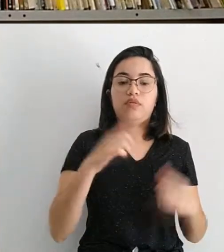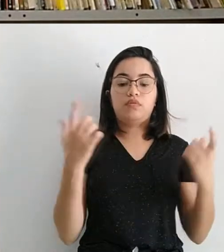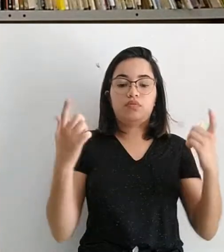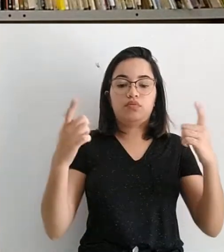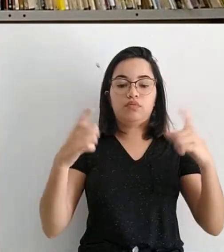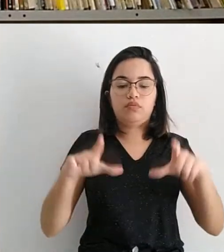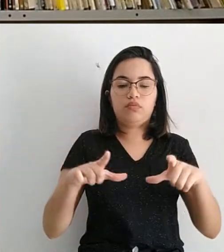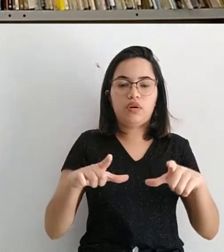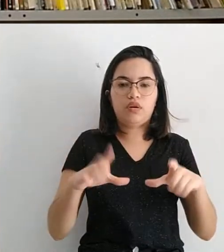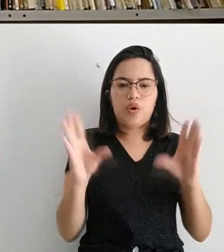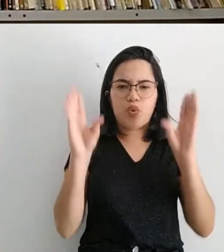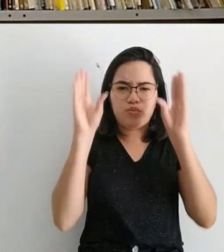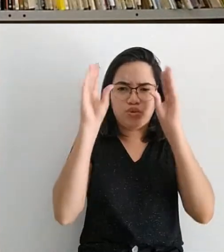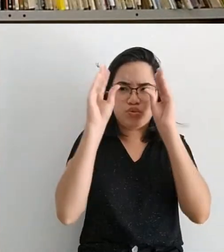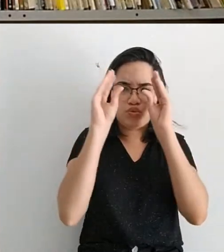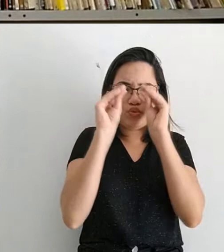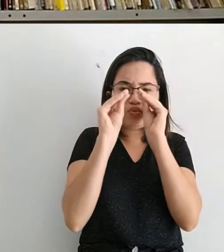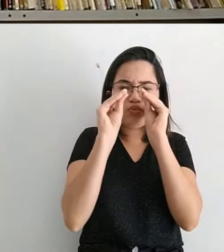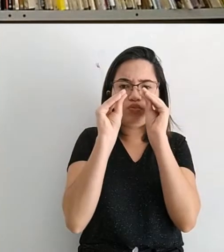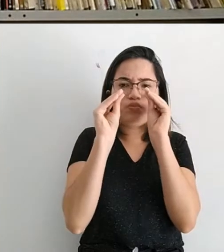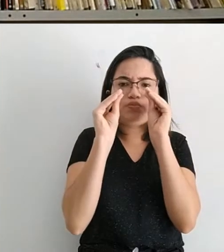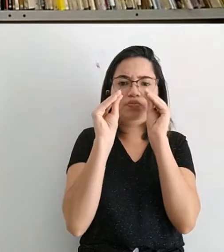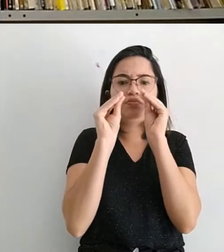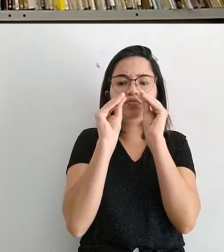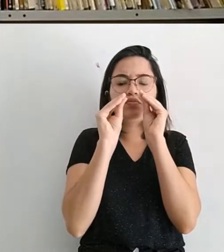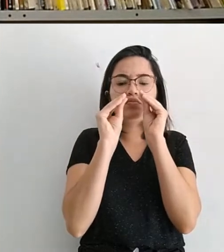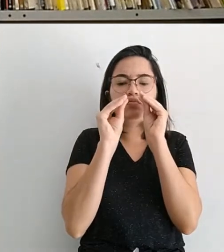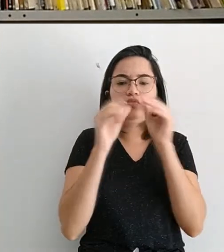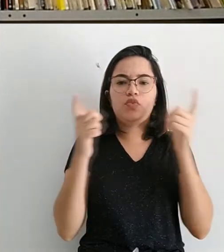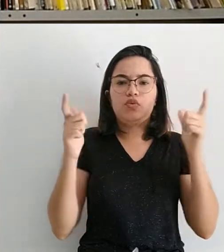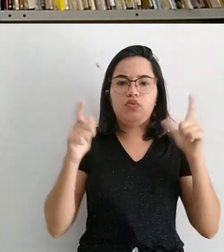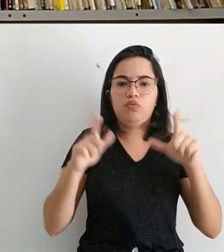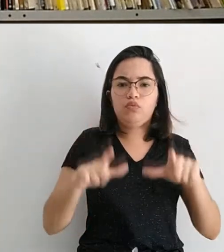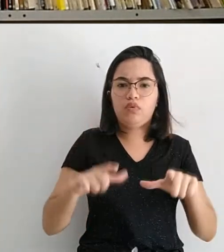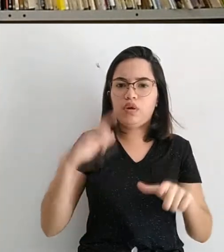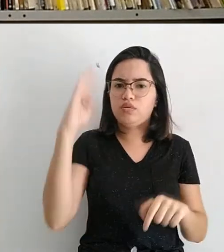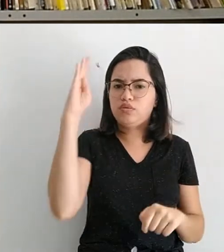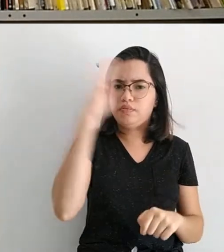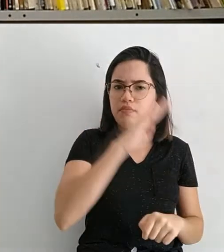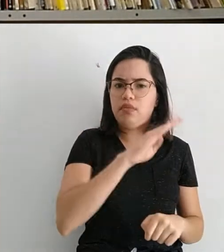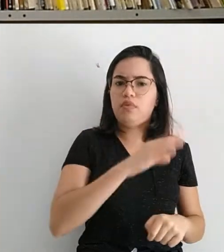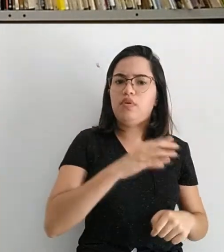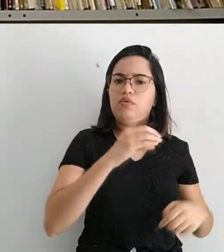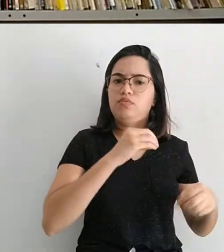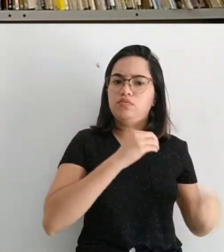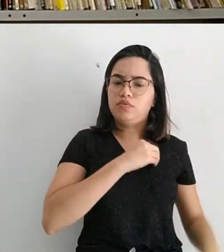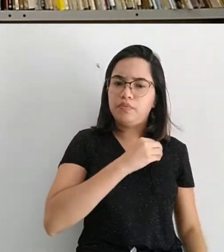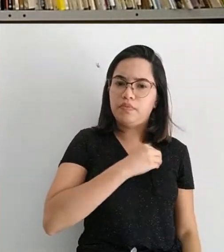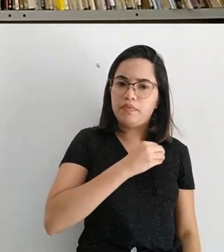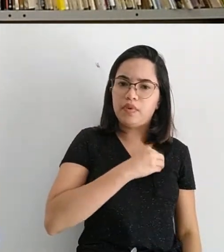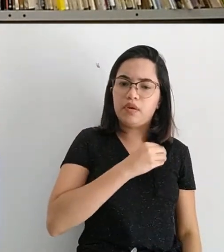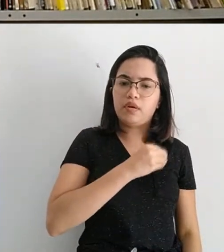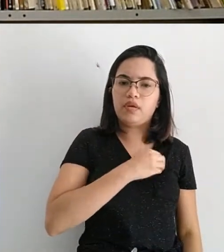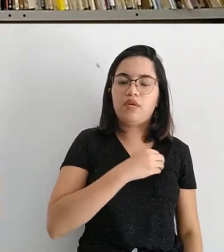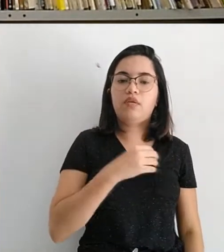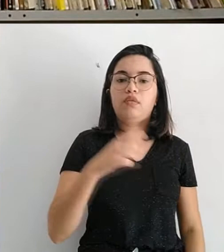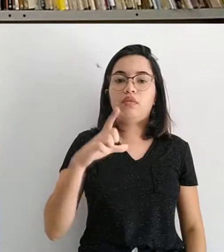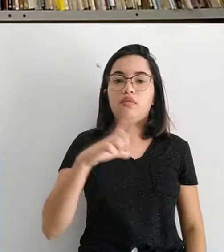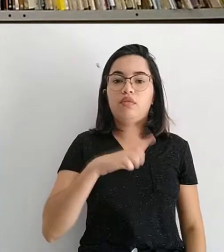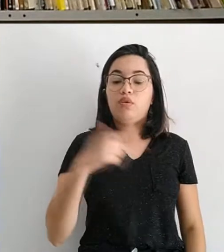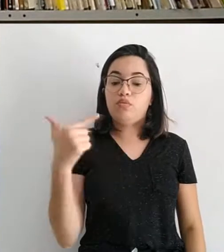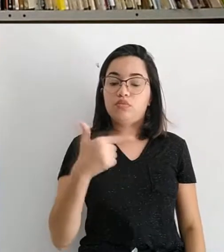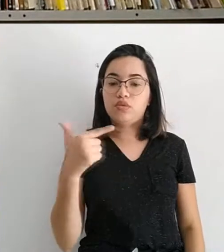lugar obscuro, um lugar de mal, de pecado. Há um